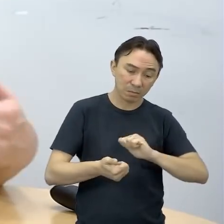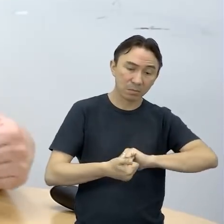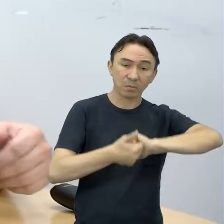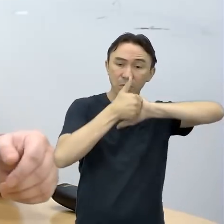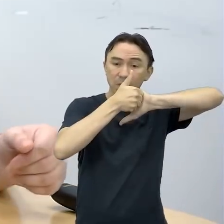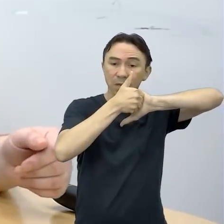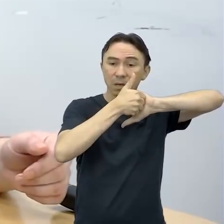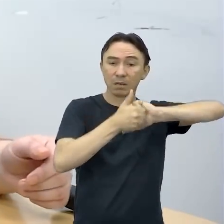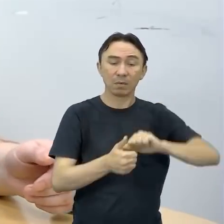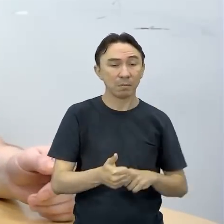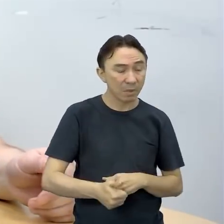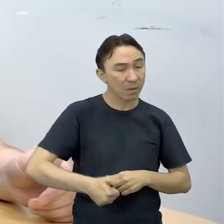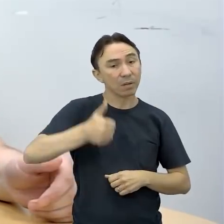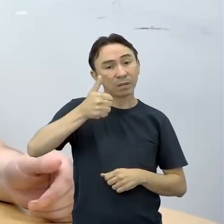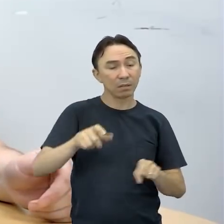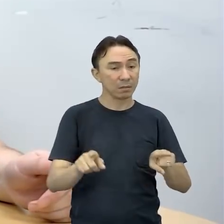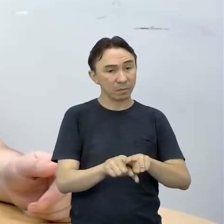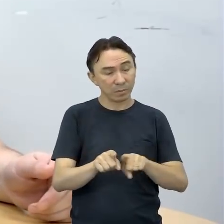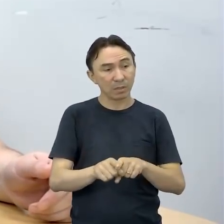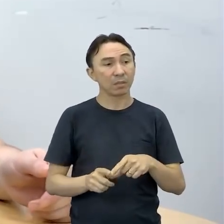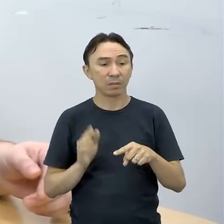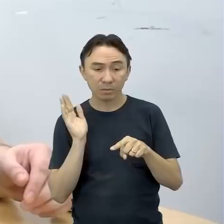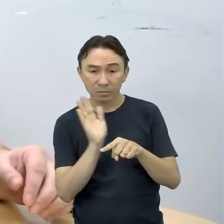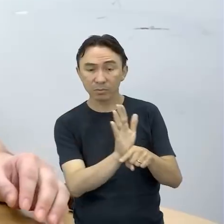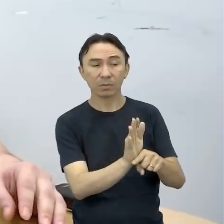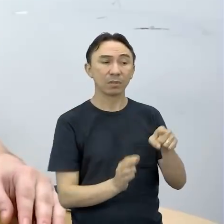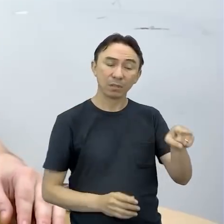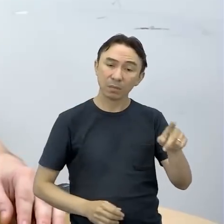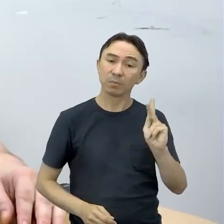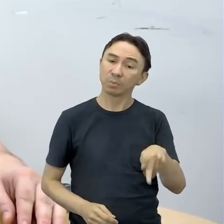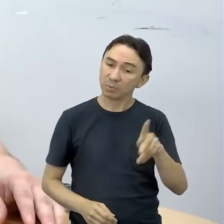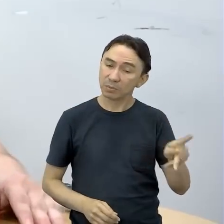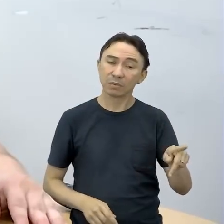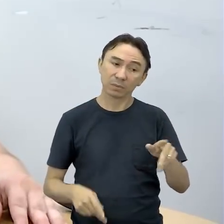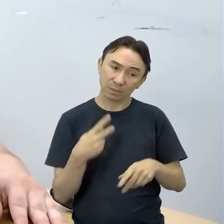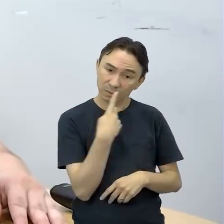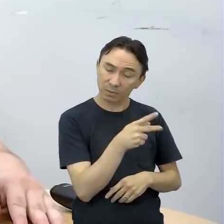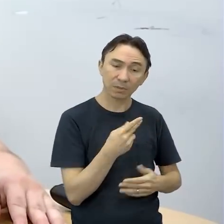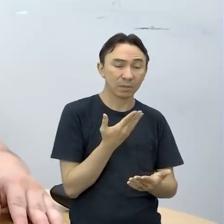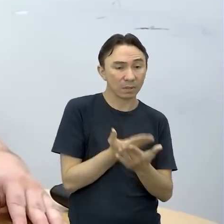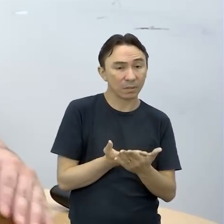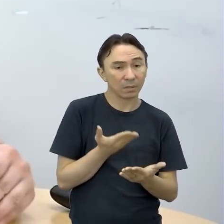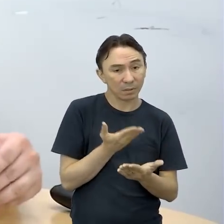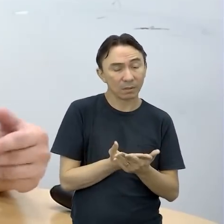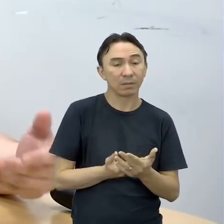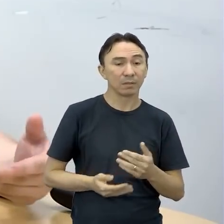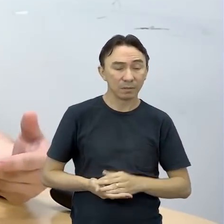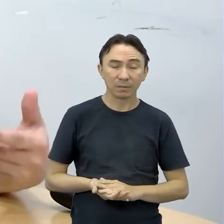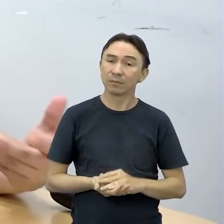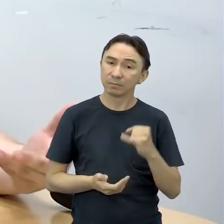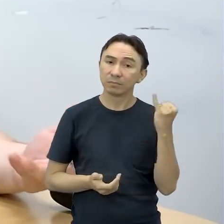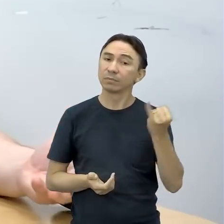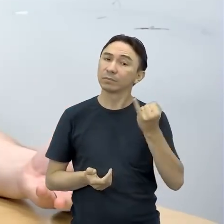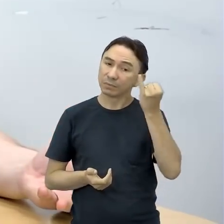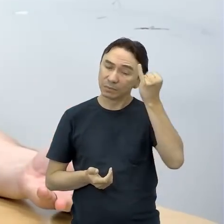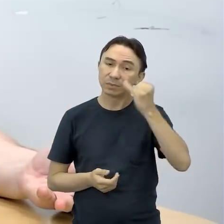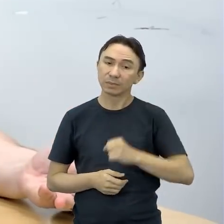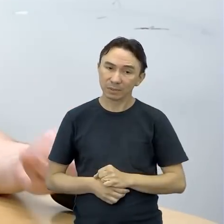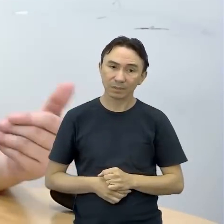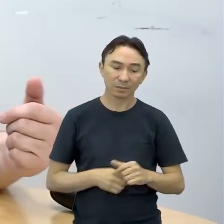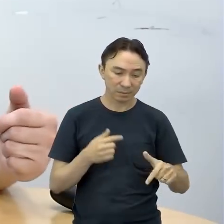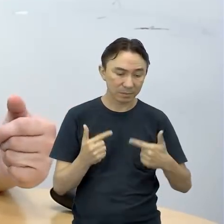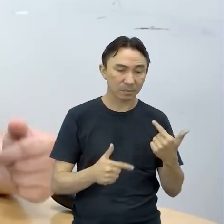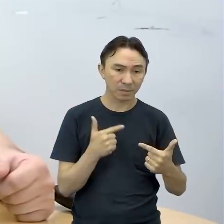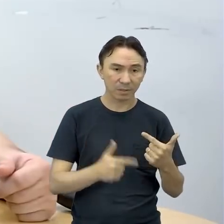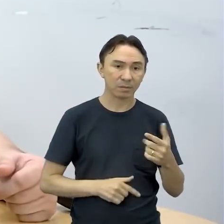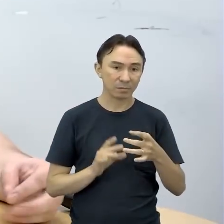pode estar ajudando a melhorar a aula do colega. É sempre muito importante a gente pensar num trabalho integrado.